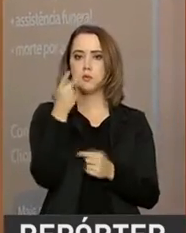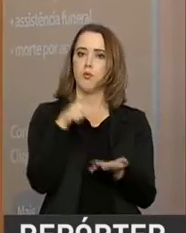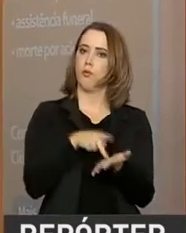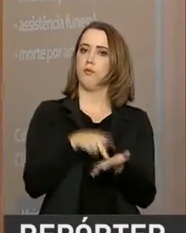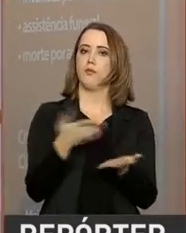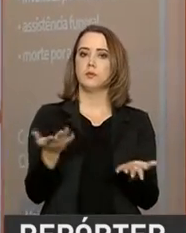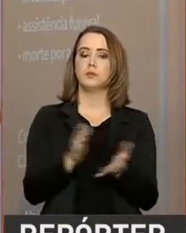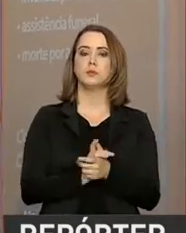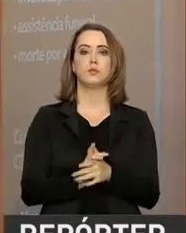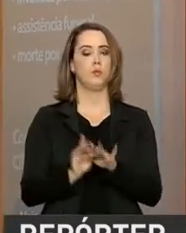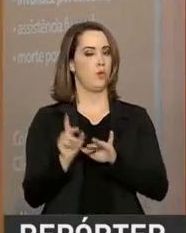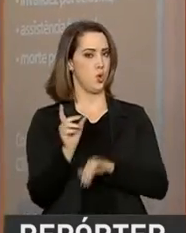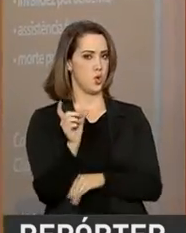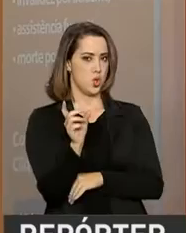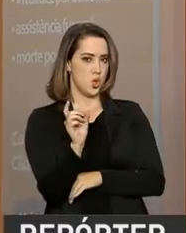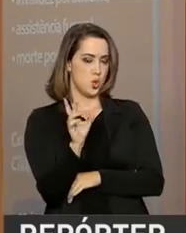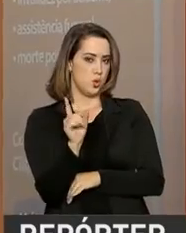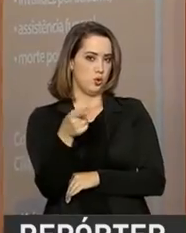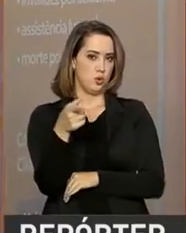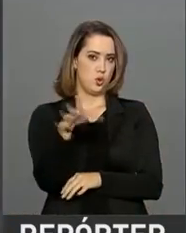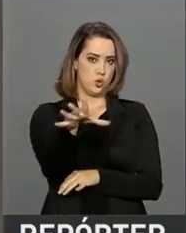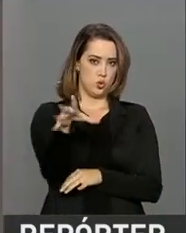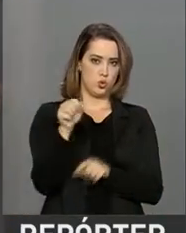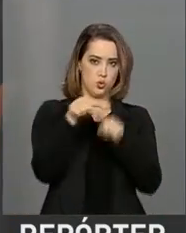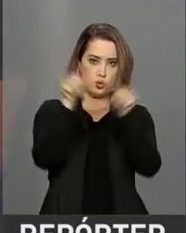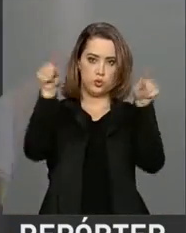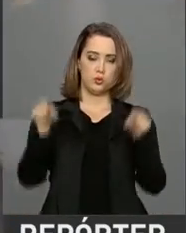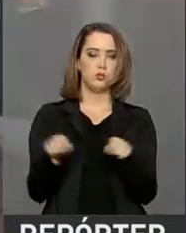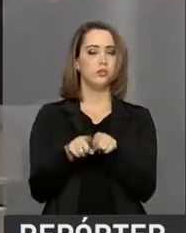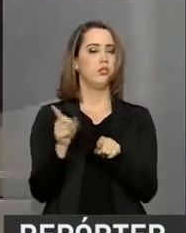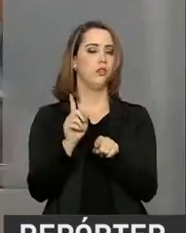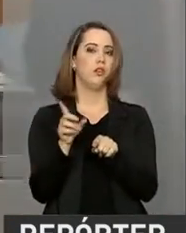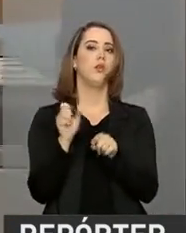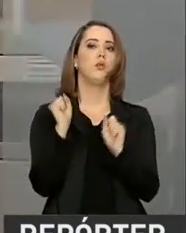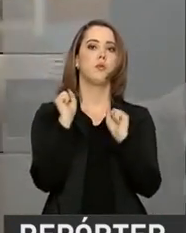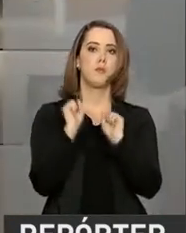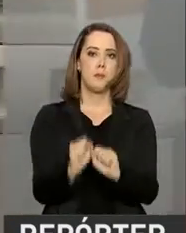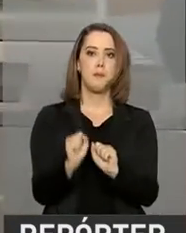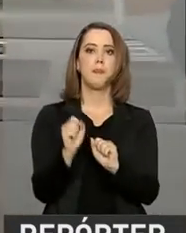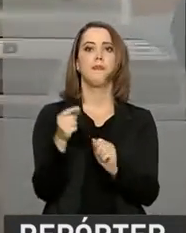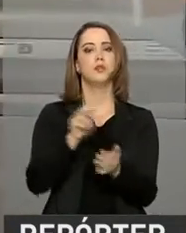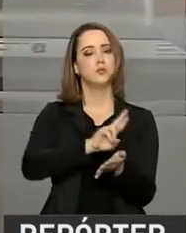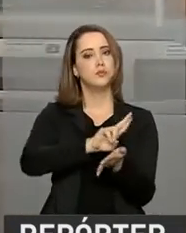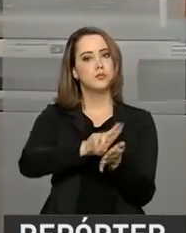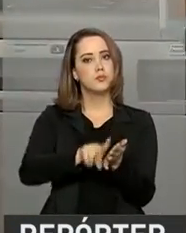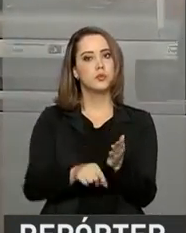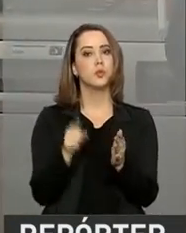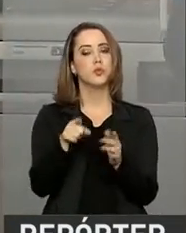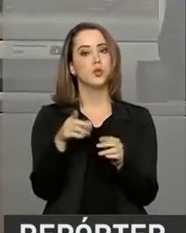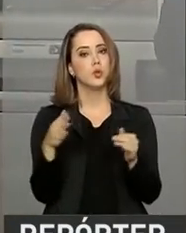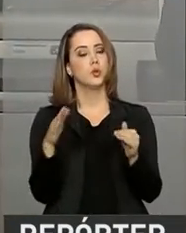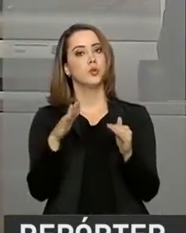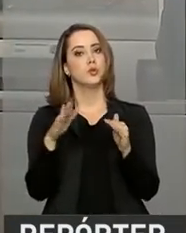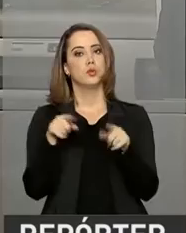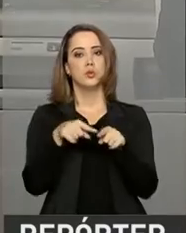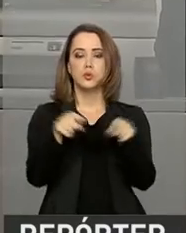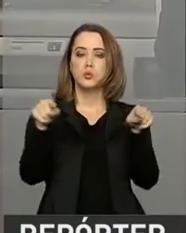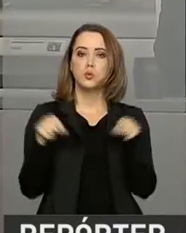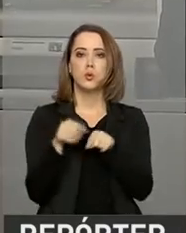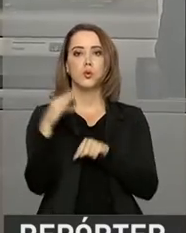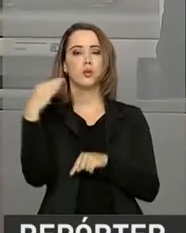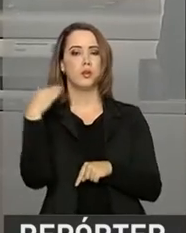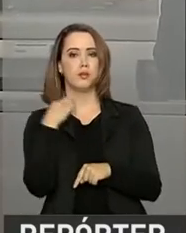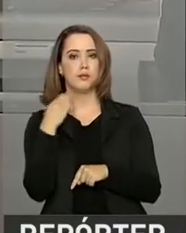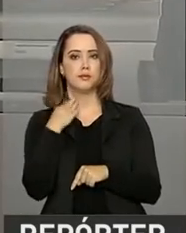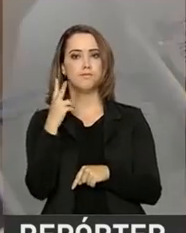terminal que a pessoa pode receber uma nota falsa neste caso o cidadão deve levar o dinheiro na agência que vai encaminhar para análise